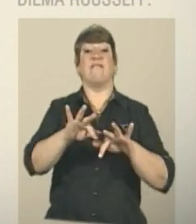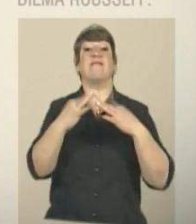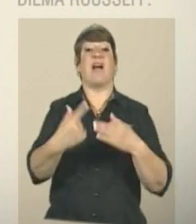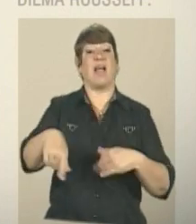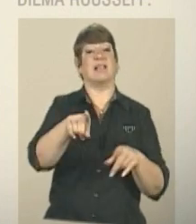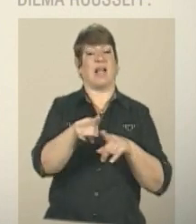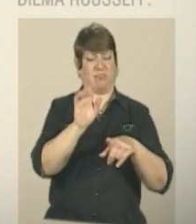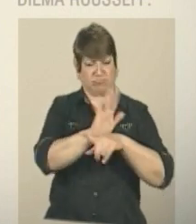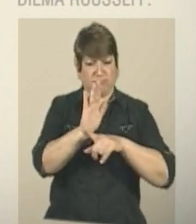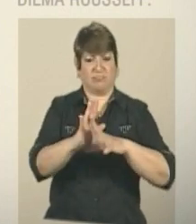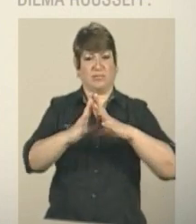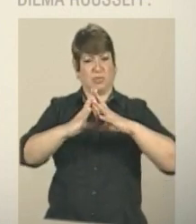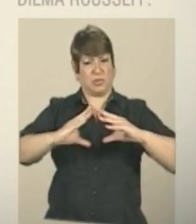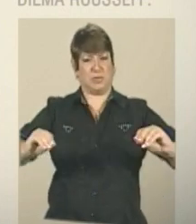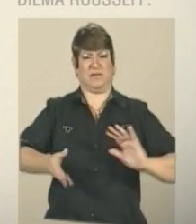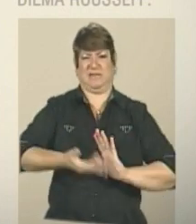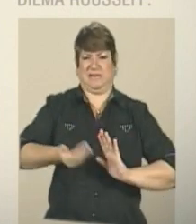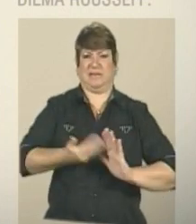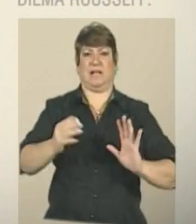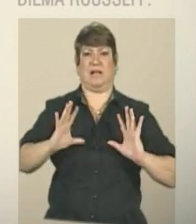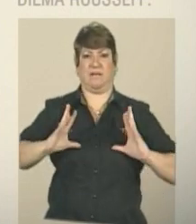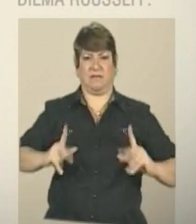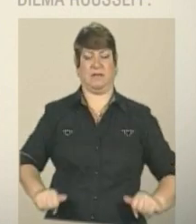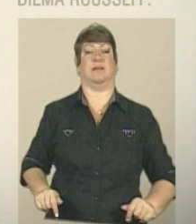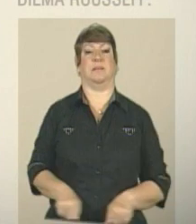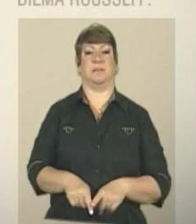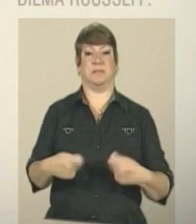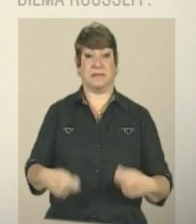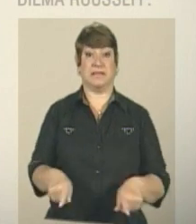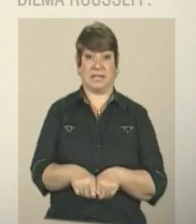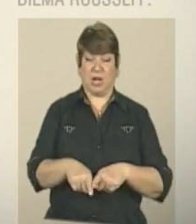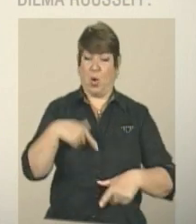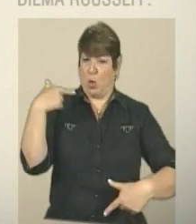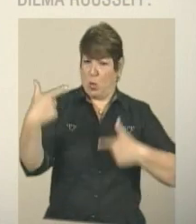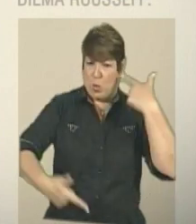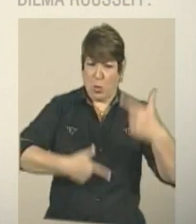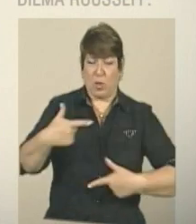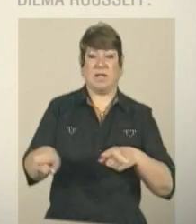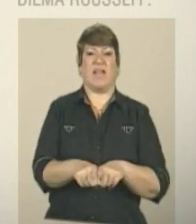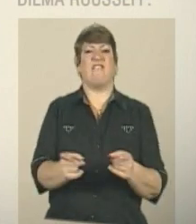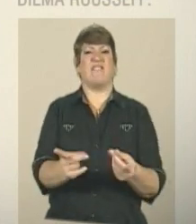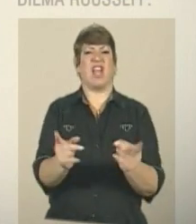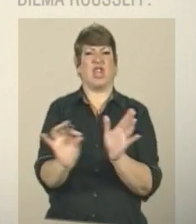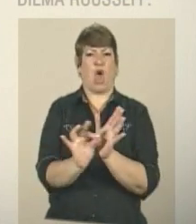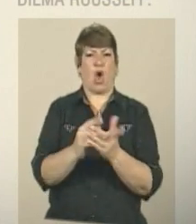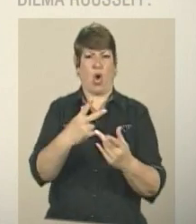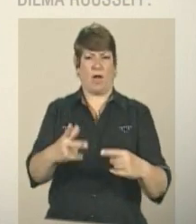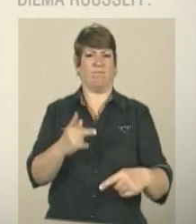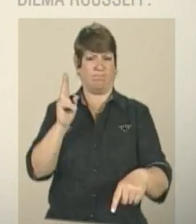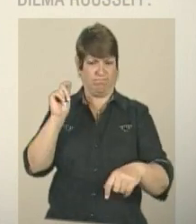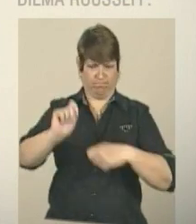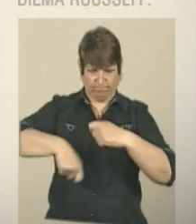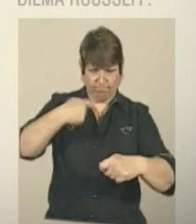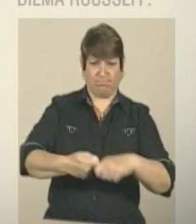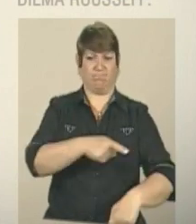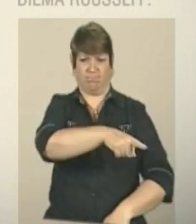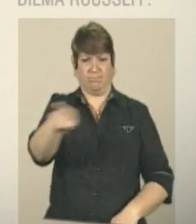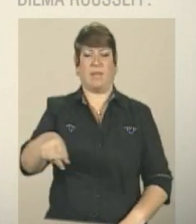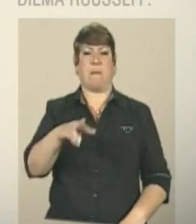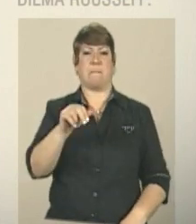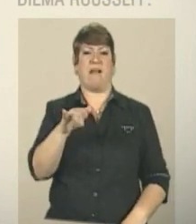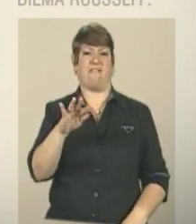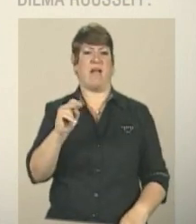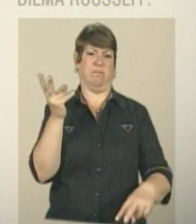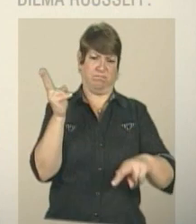famílias. E vai também combater de forma vigorosa o narcotráfico e suas máfias. Por meio do